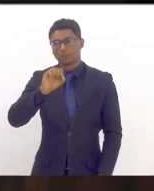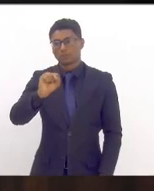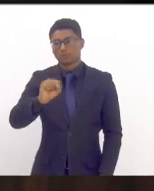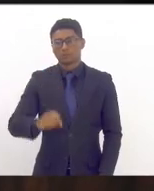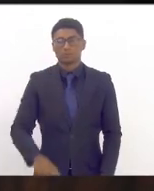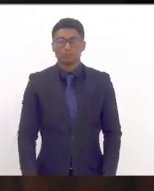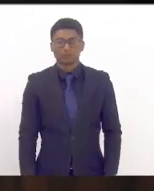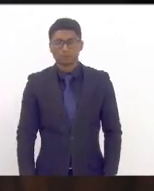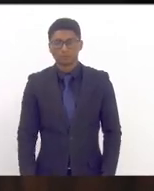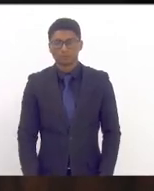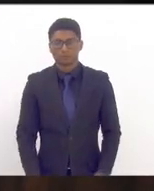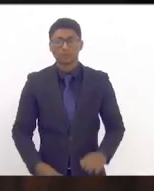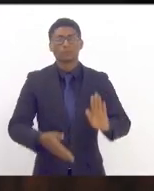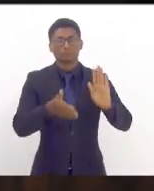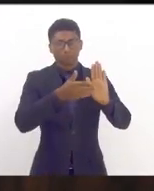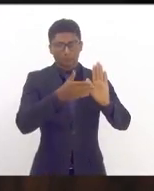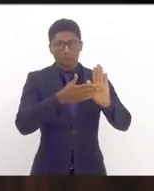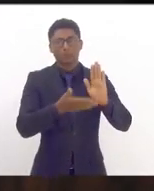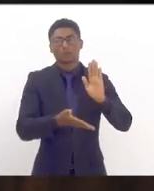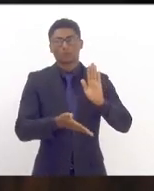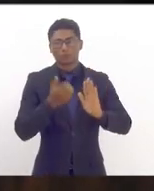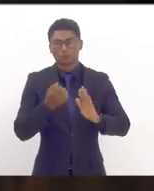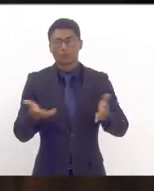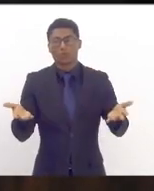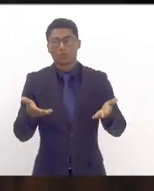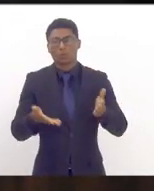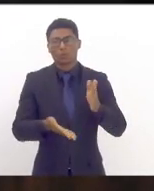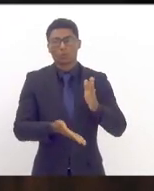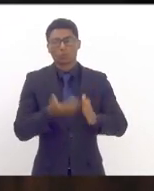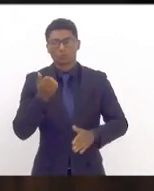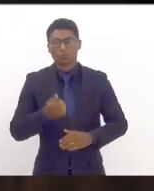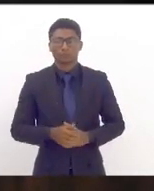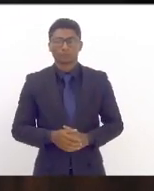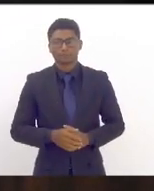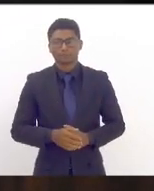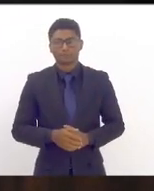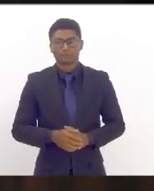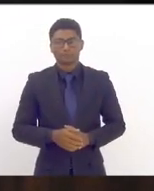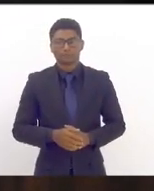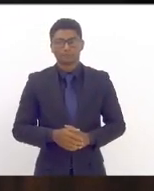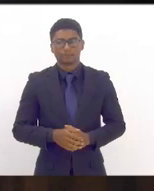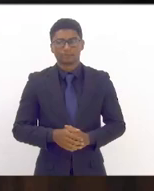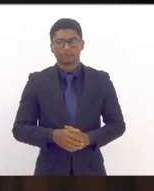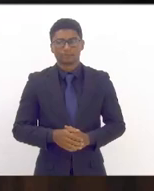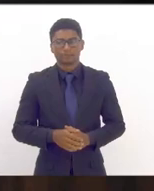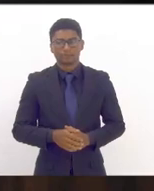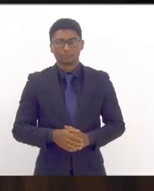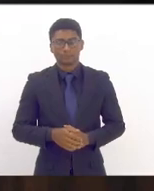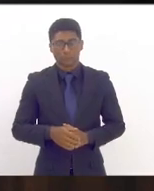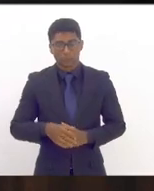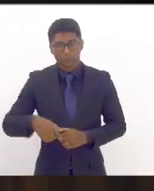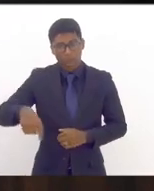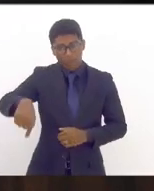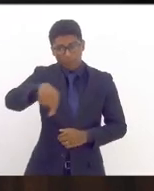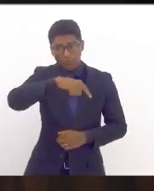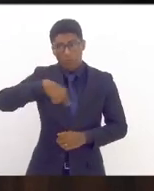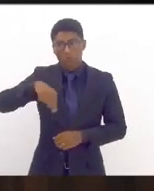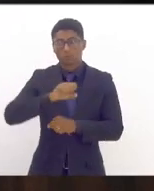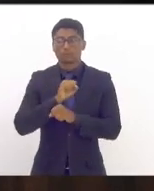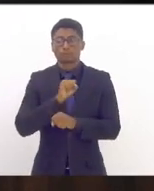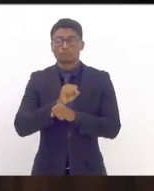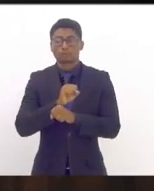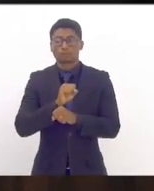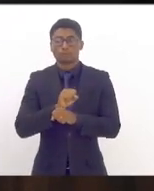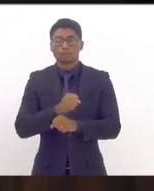é vai sair de pauta hoje projeto vai sair de pauta e nós vamos aguardar orientação